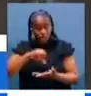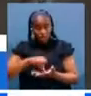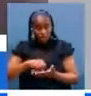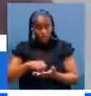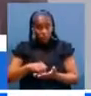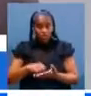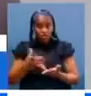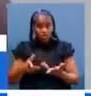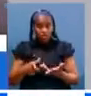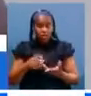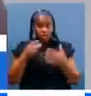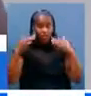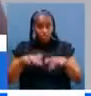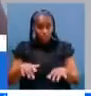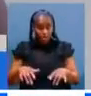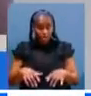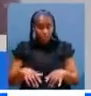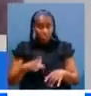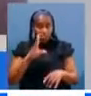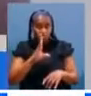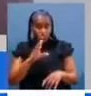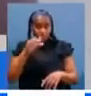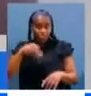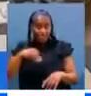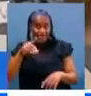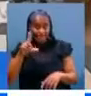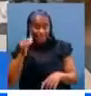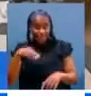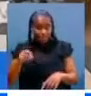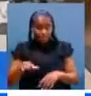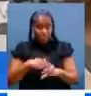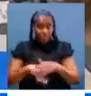para a CPLP e África, José Pimenta Lima, fez a apresentação do